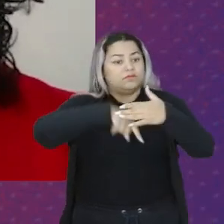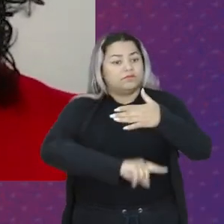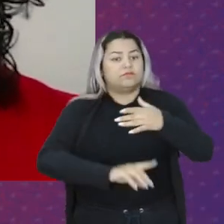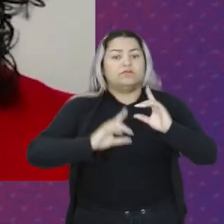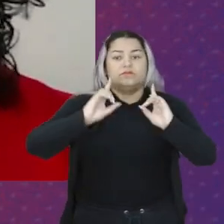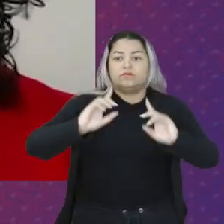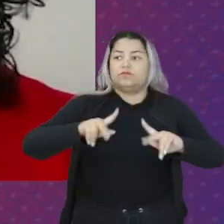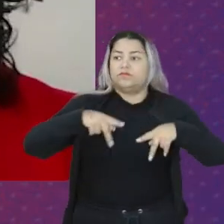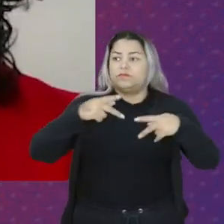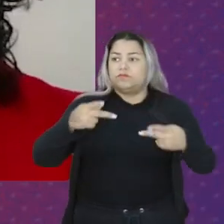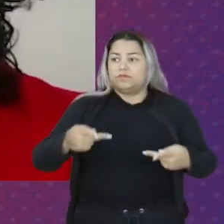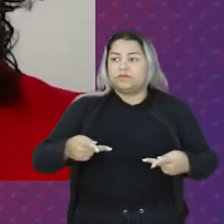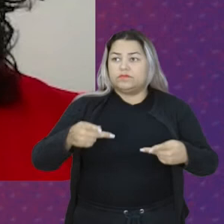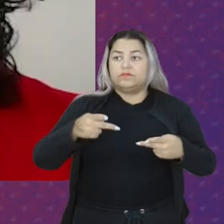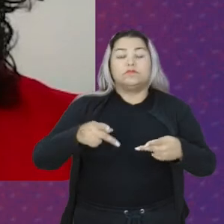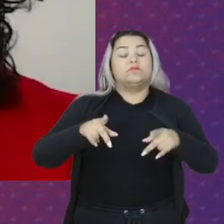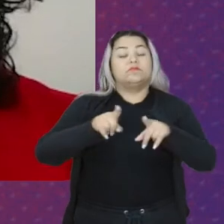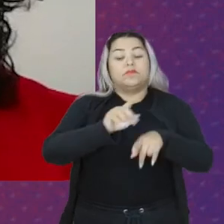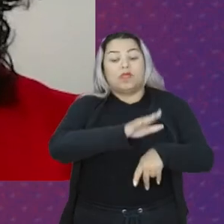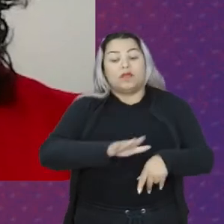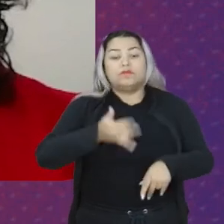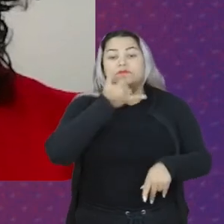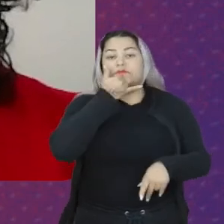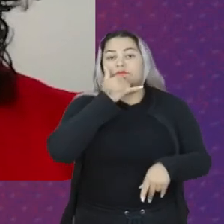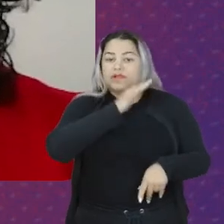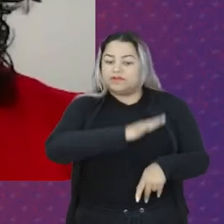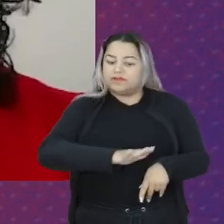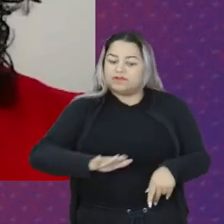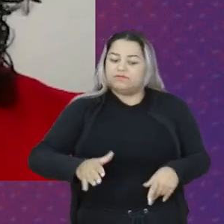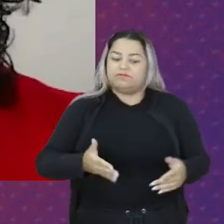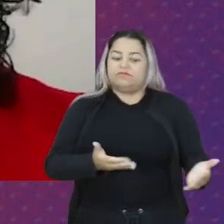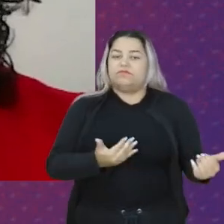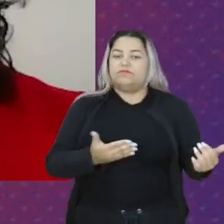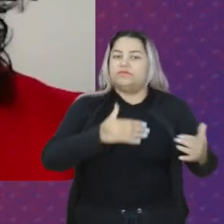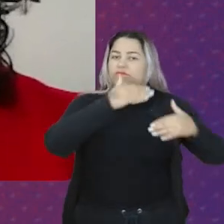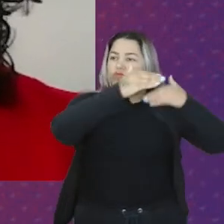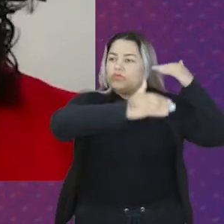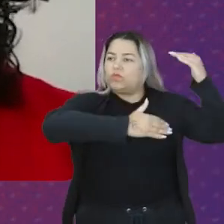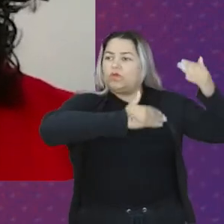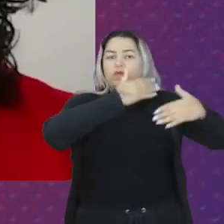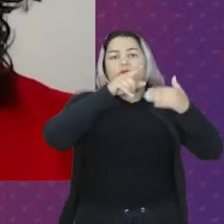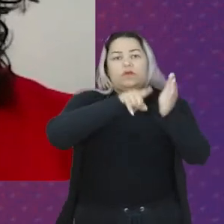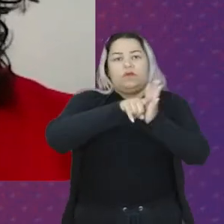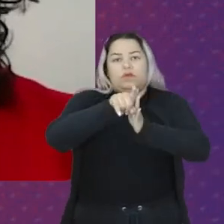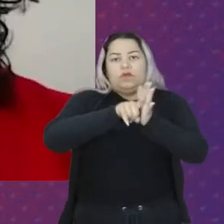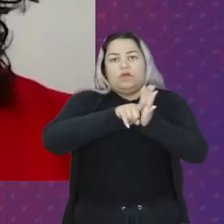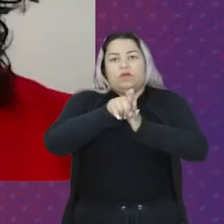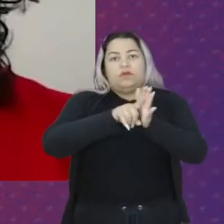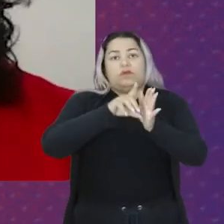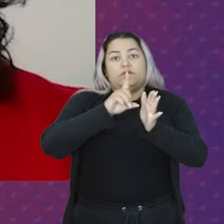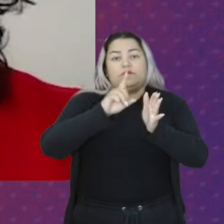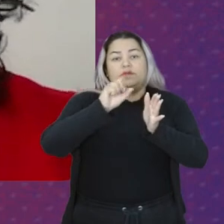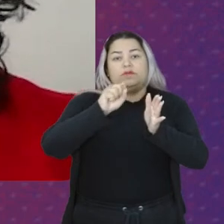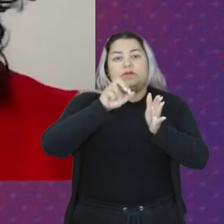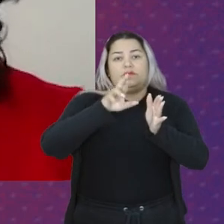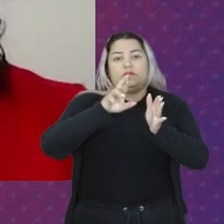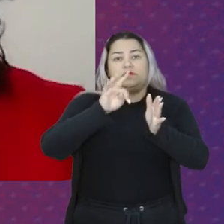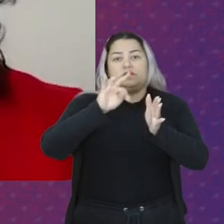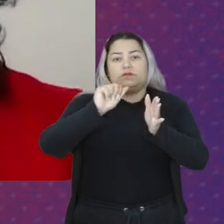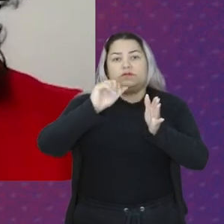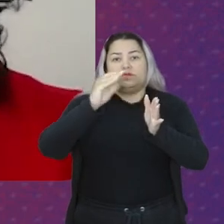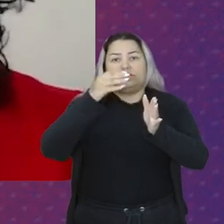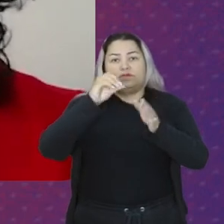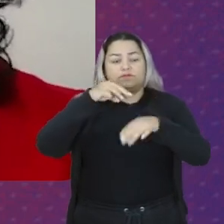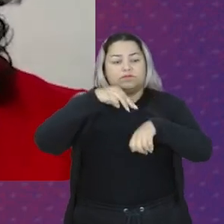do adolescente. E recentemente desenvolvi uma pesquisa, uma dissertação de mestrado